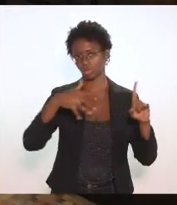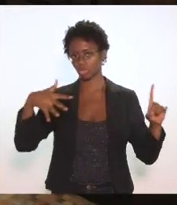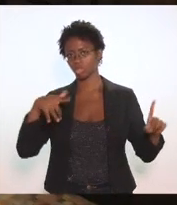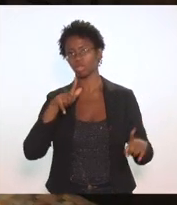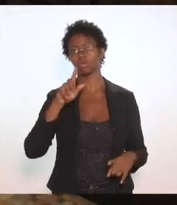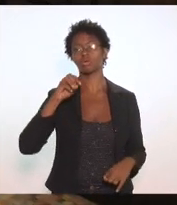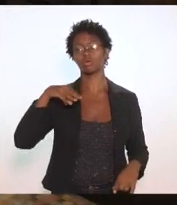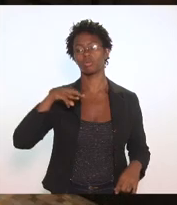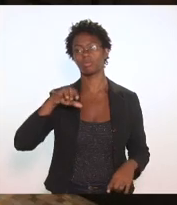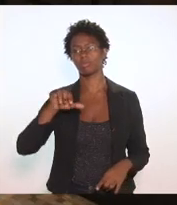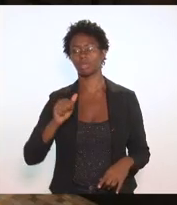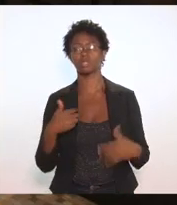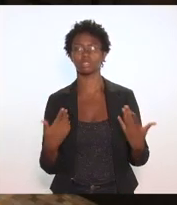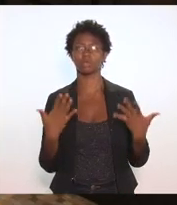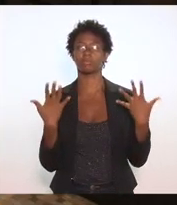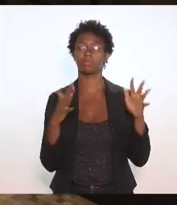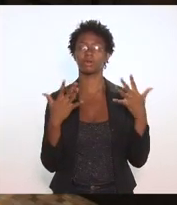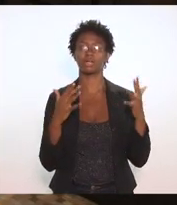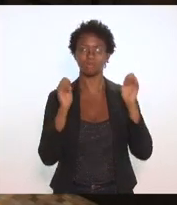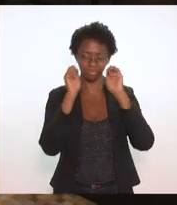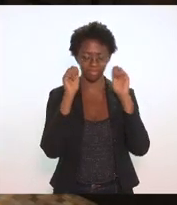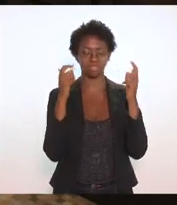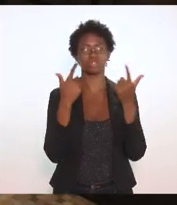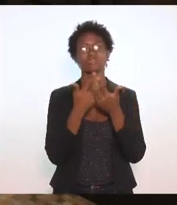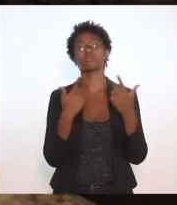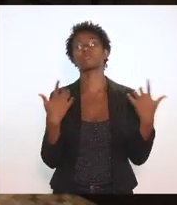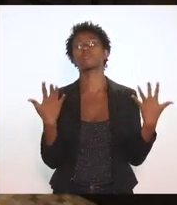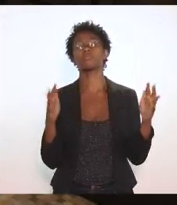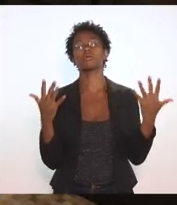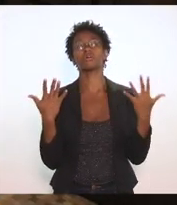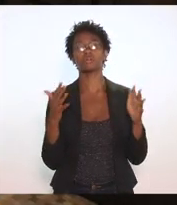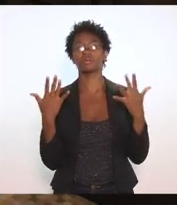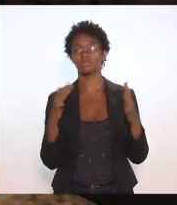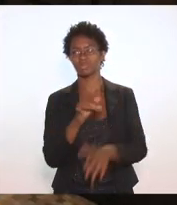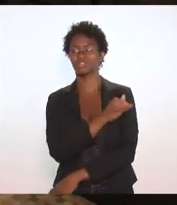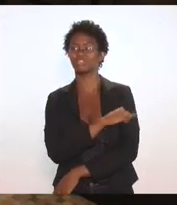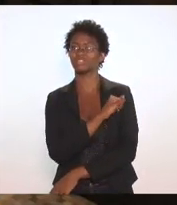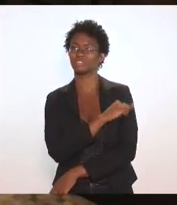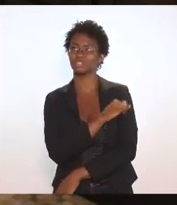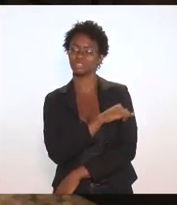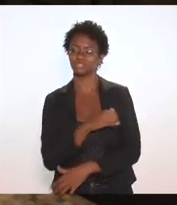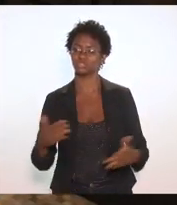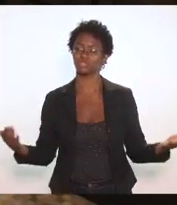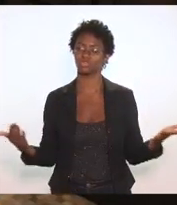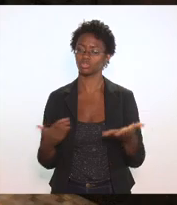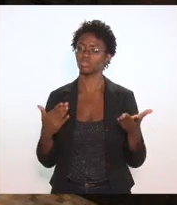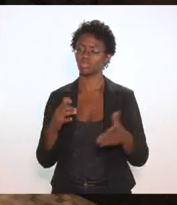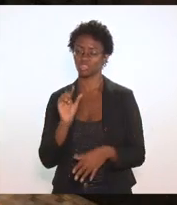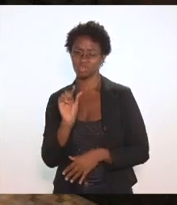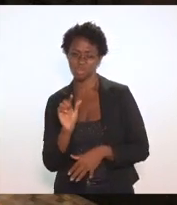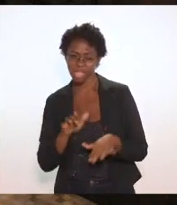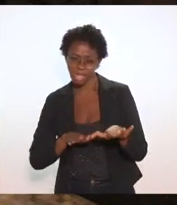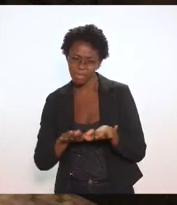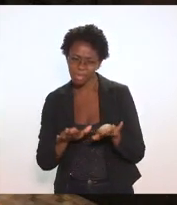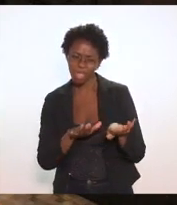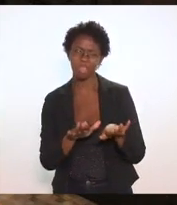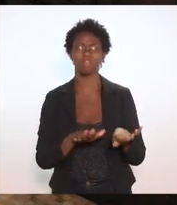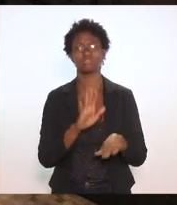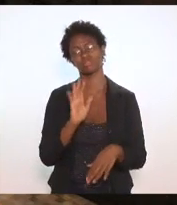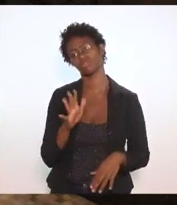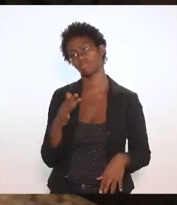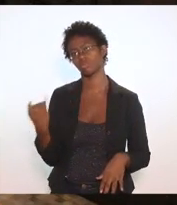Gomeia. Portanto, parabéns à Assembleia Legislativa, parabéns ao Rio de Janeiro, que hoje dá um passinho, já deu recentemente um passo